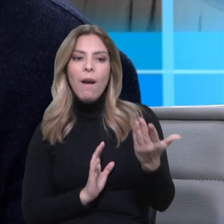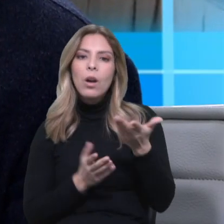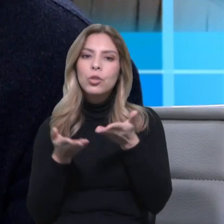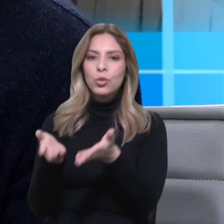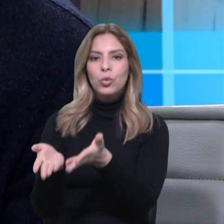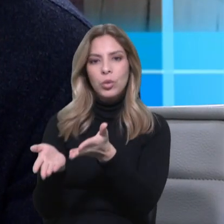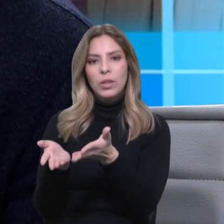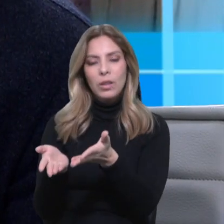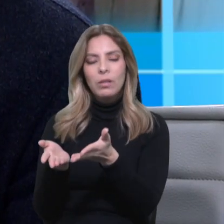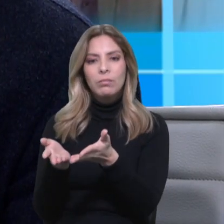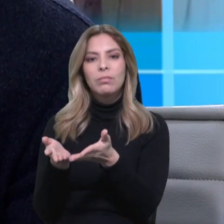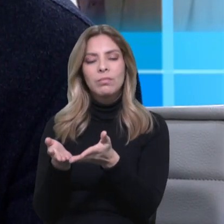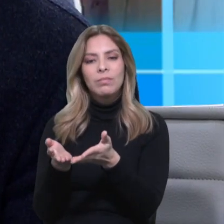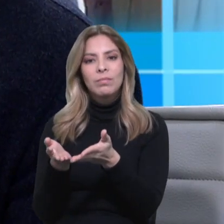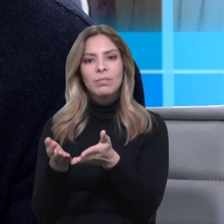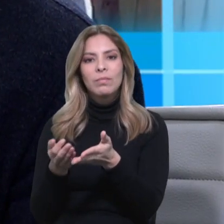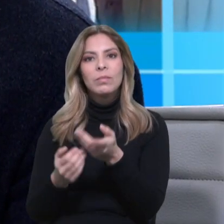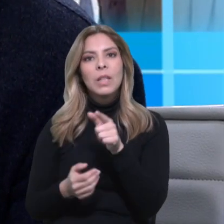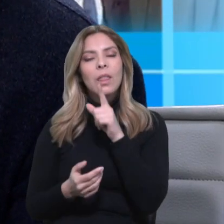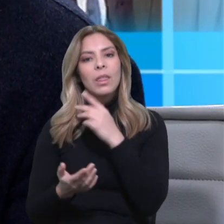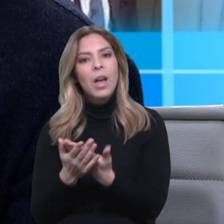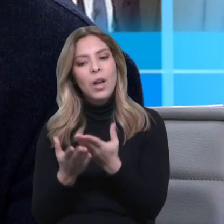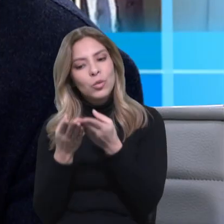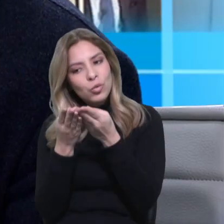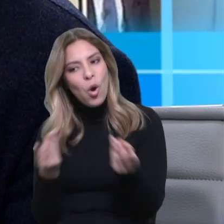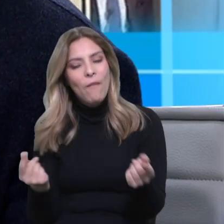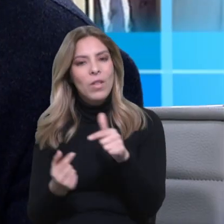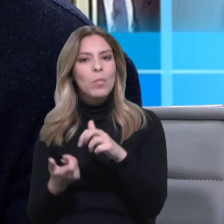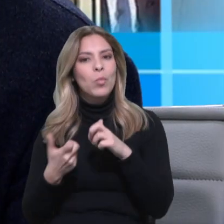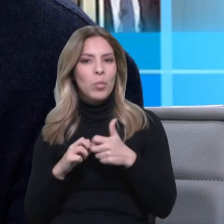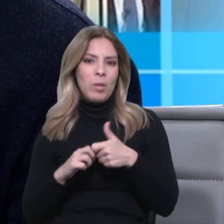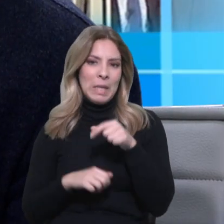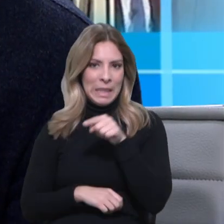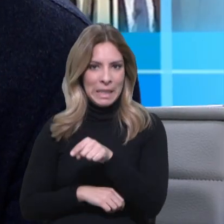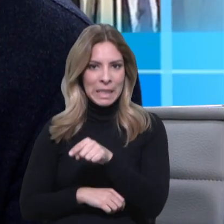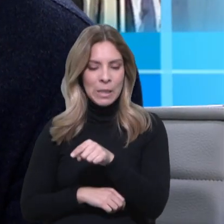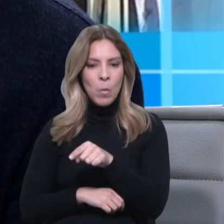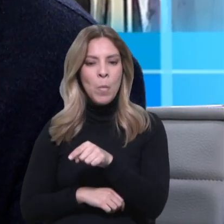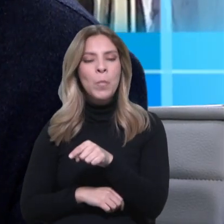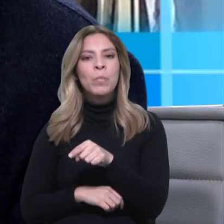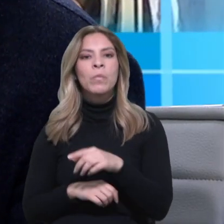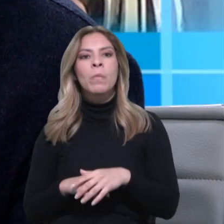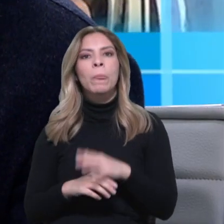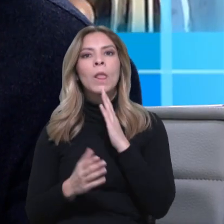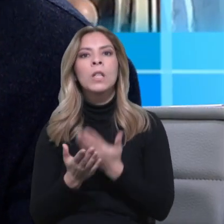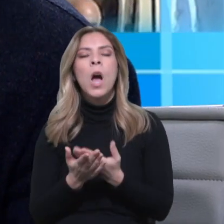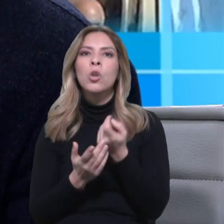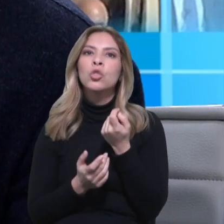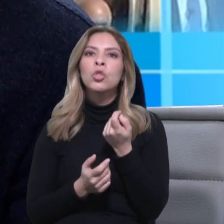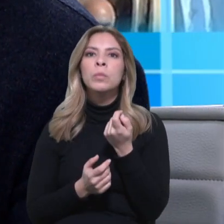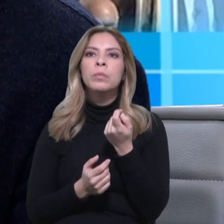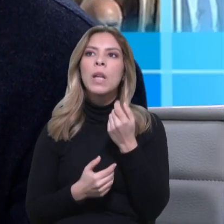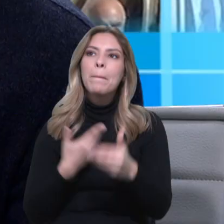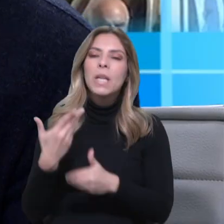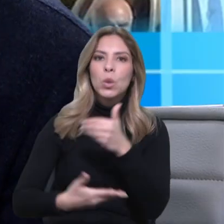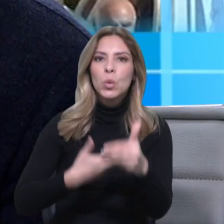situação de dificuldade a ajudar a resolver o problema, fazendo-nos também caminho, no fundo é um bocadinho, fazendo-se este caminho